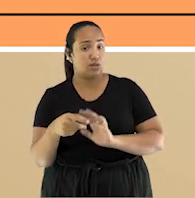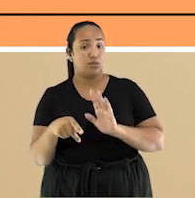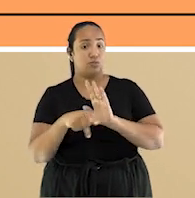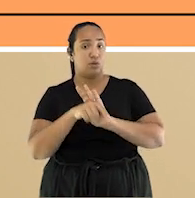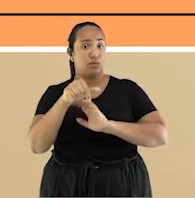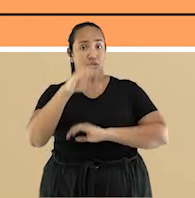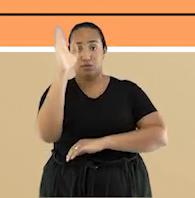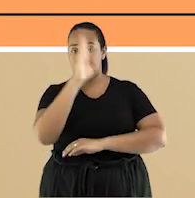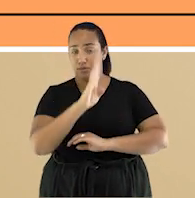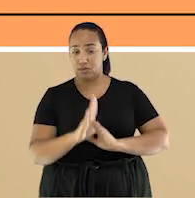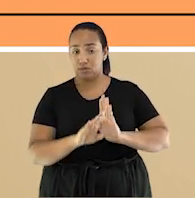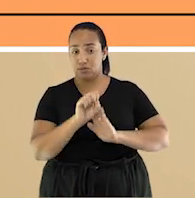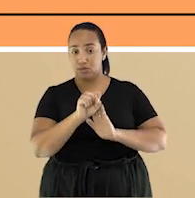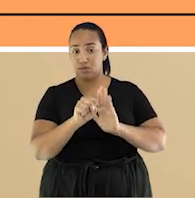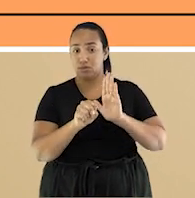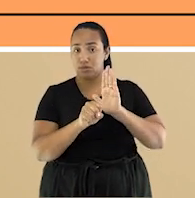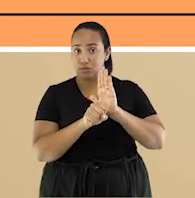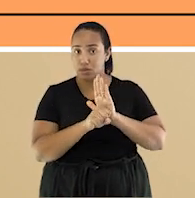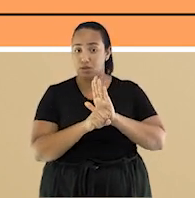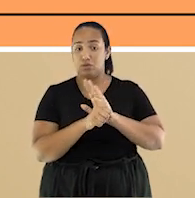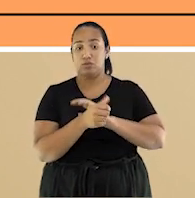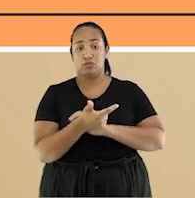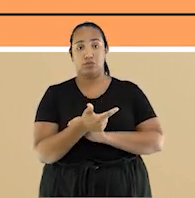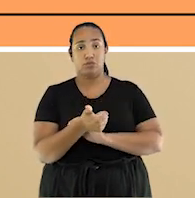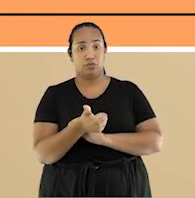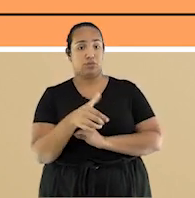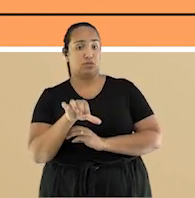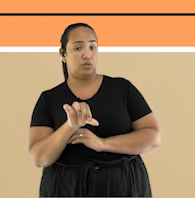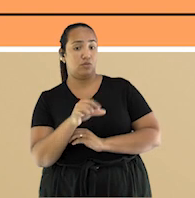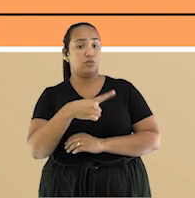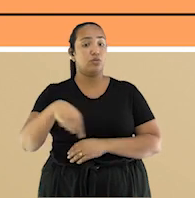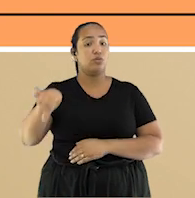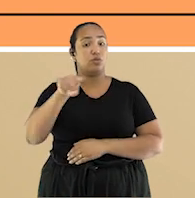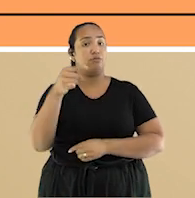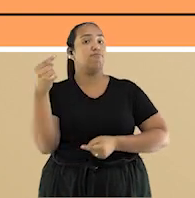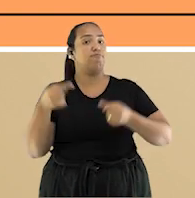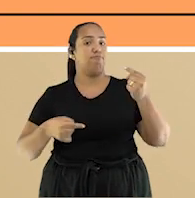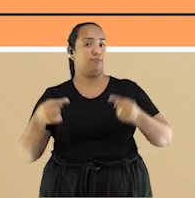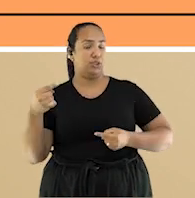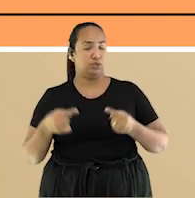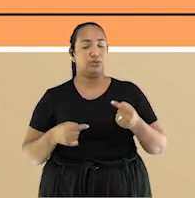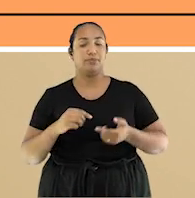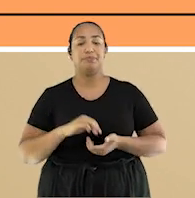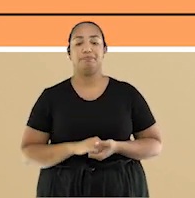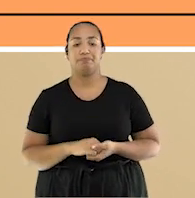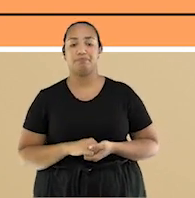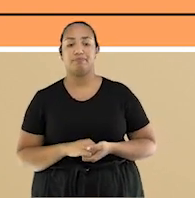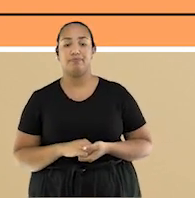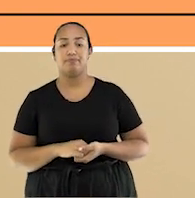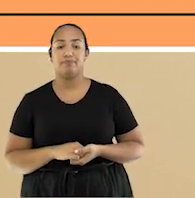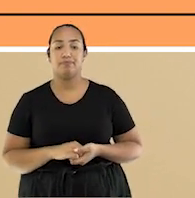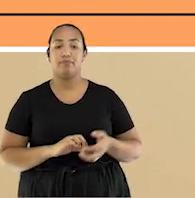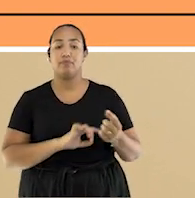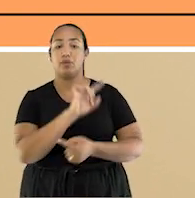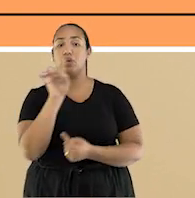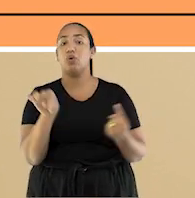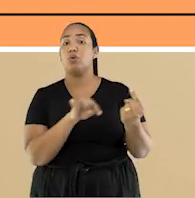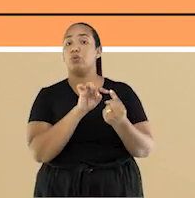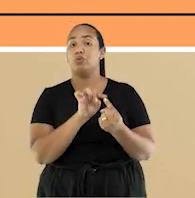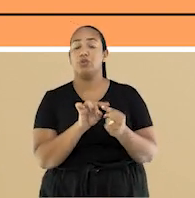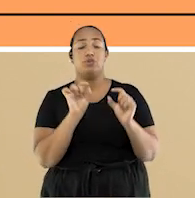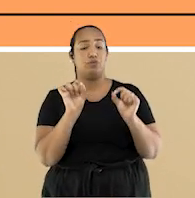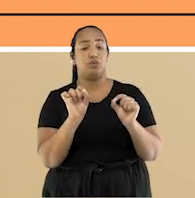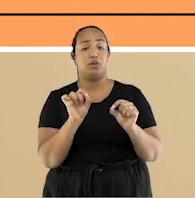das identidades no Brasil do século XIX. E tem como objetivo analisar o conceito de